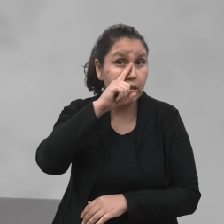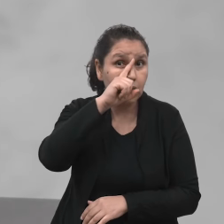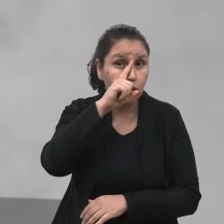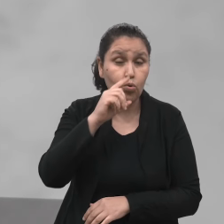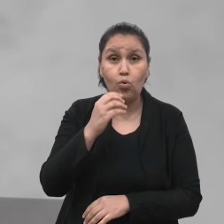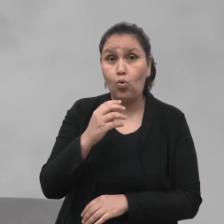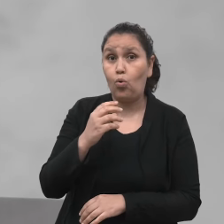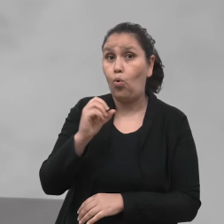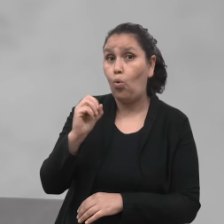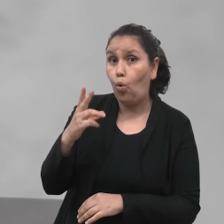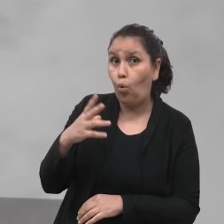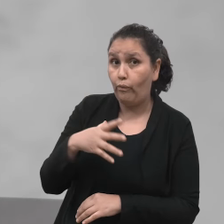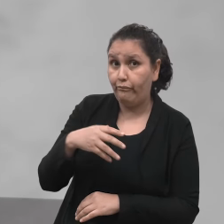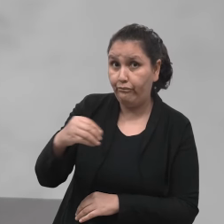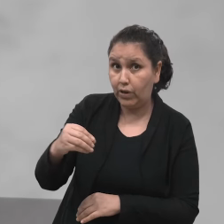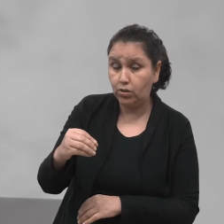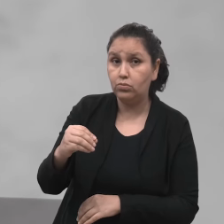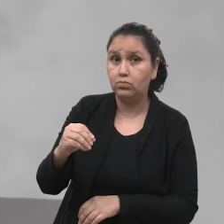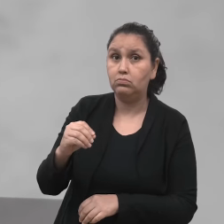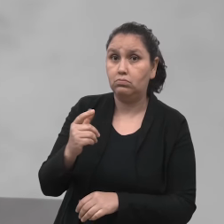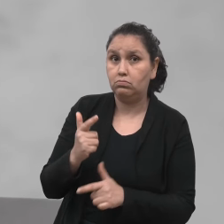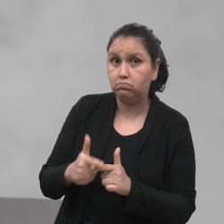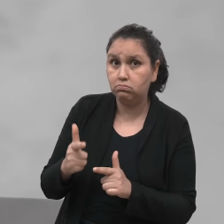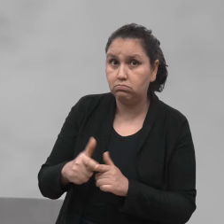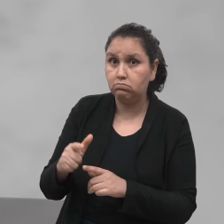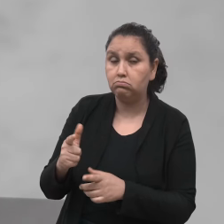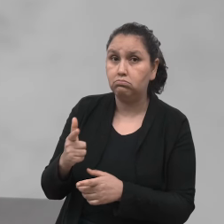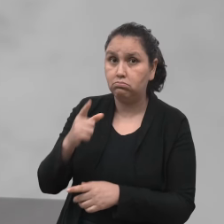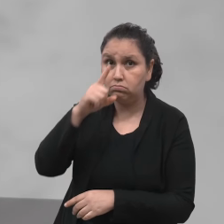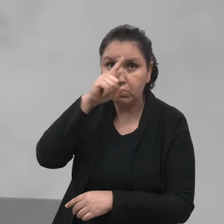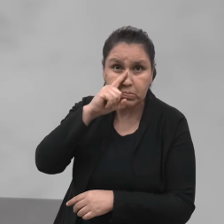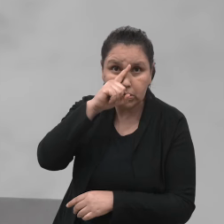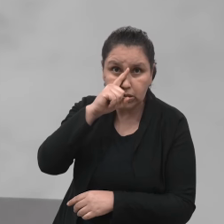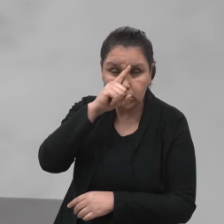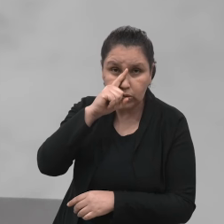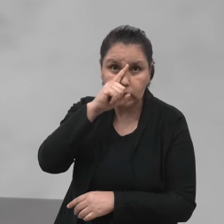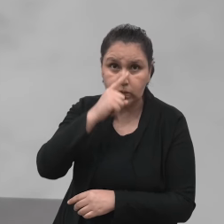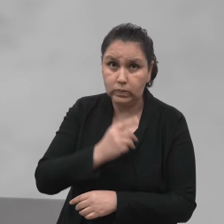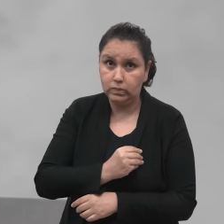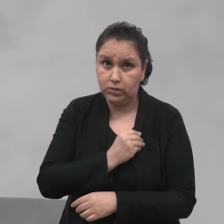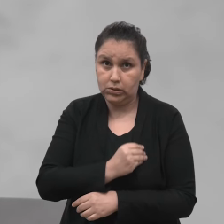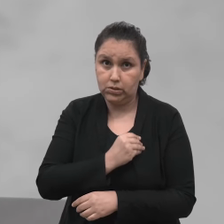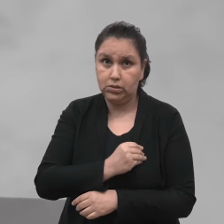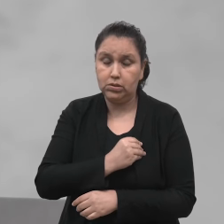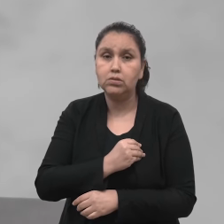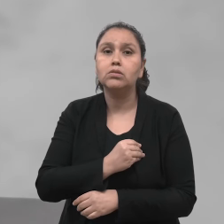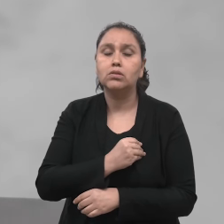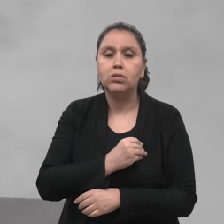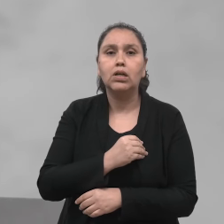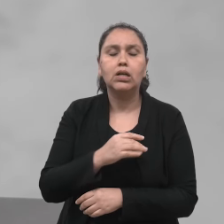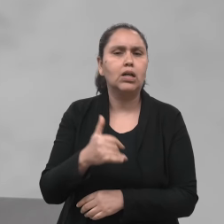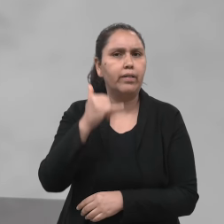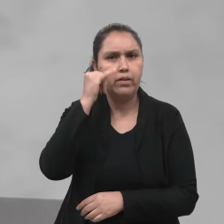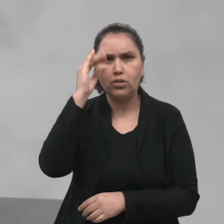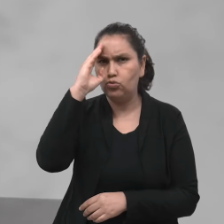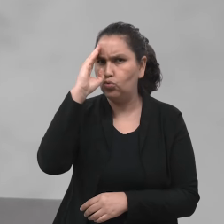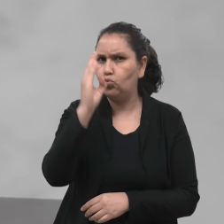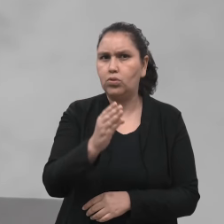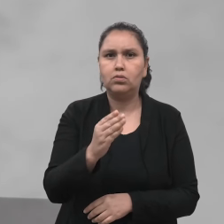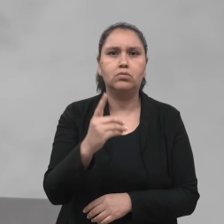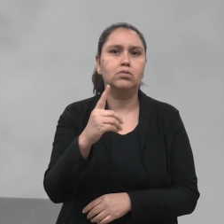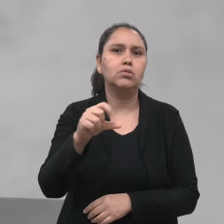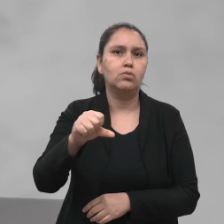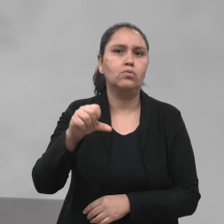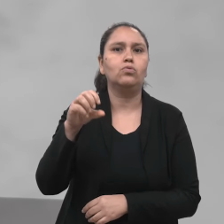quando a vítima pode colocar alguém em risco, né? Então, é a quebra de sigilo, mas também para a sociedade. Se uma mulher está em risco iminente,